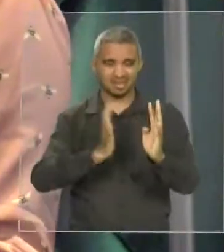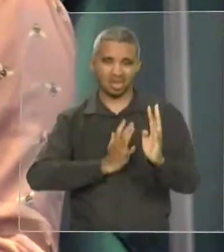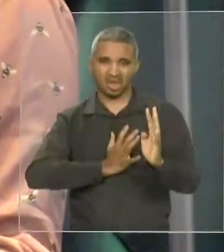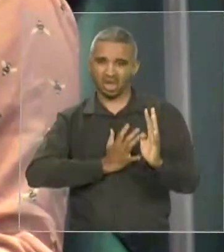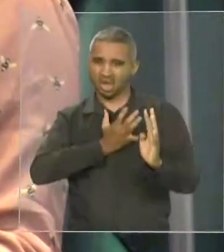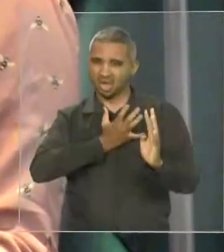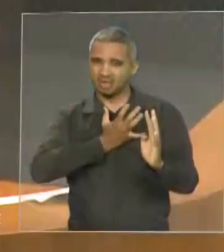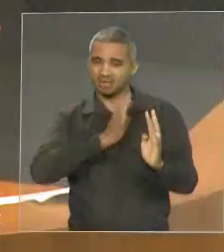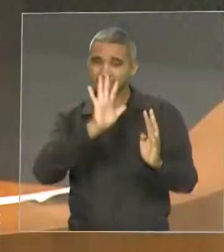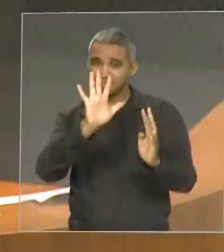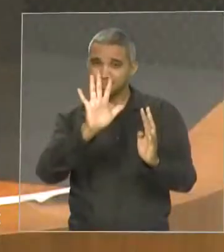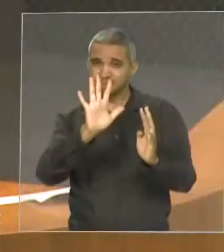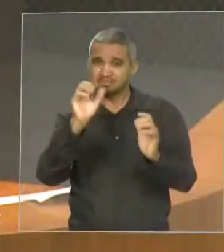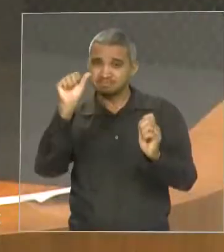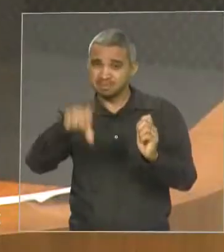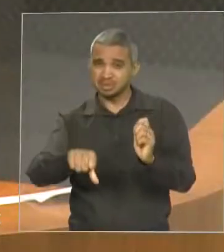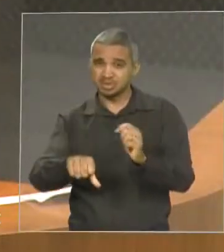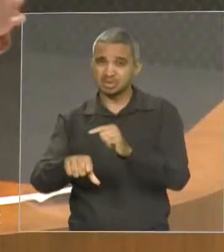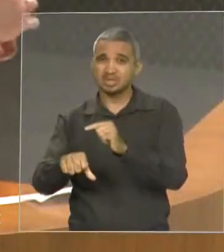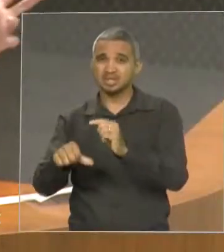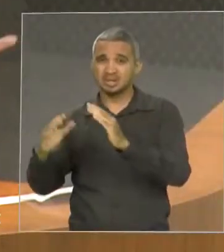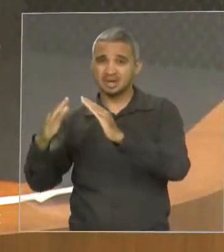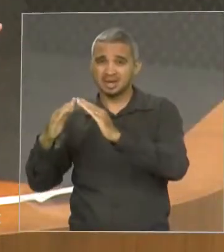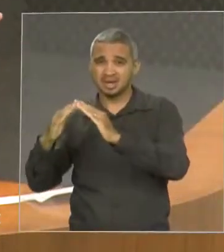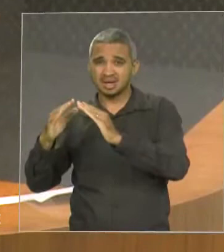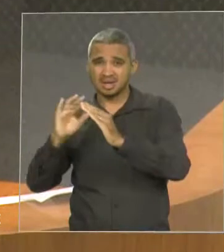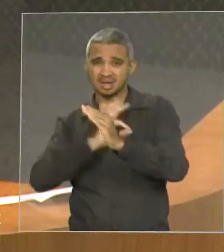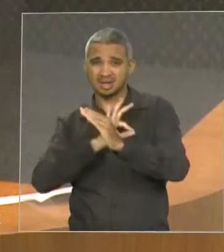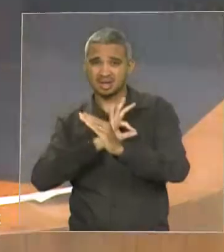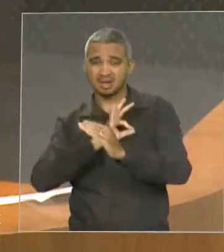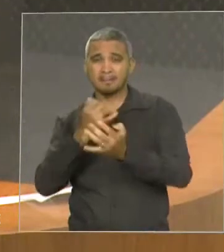Eduardo Braide. Aquilo parecia um chiqueiro,